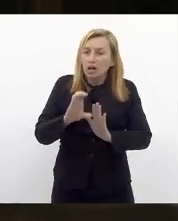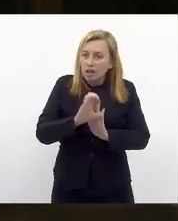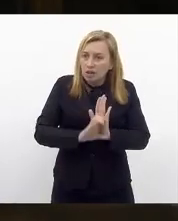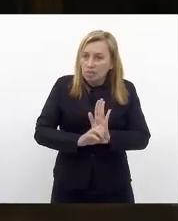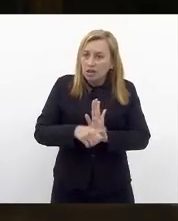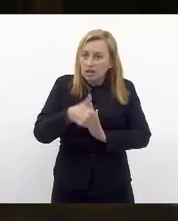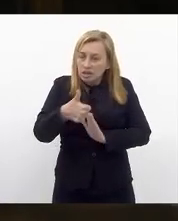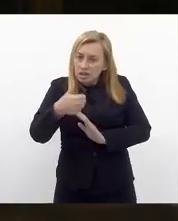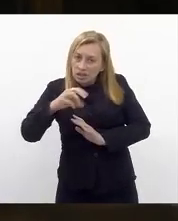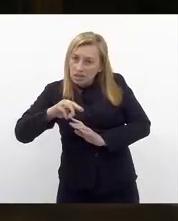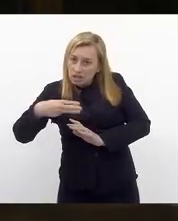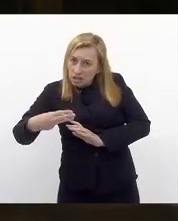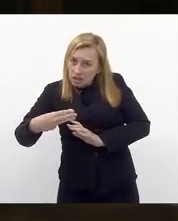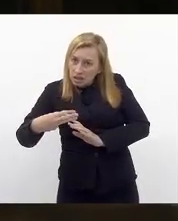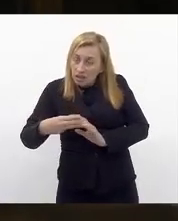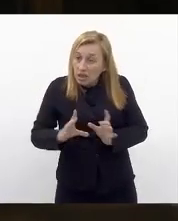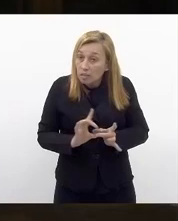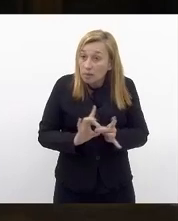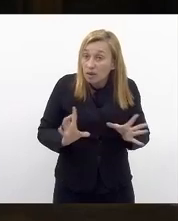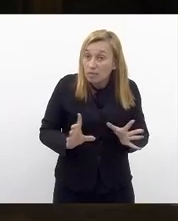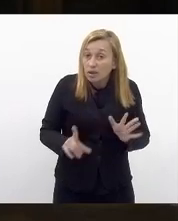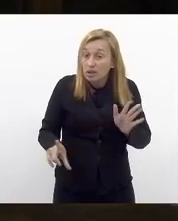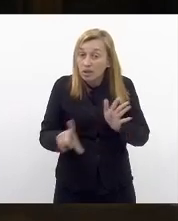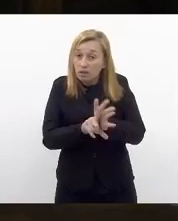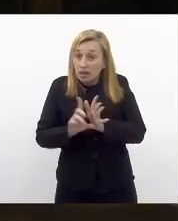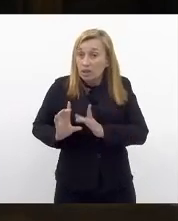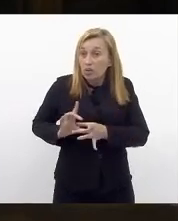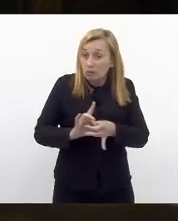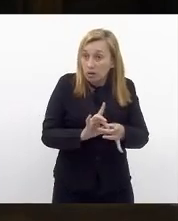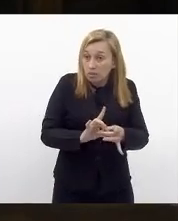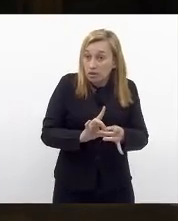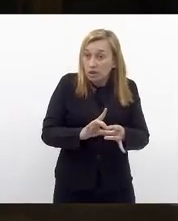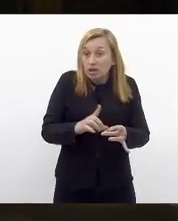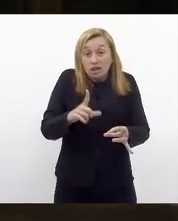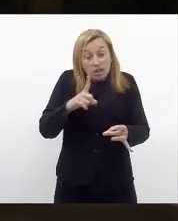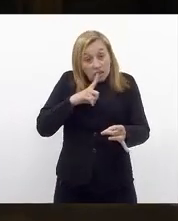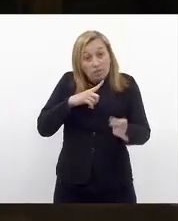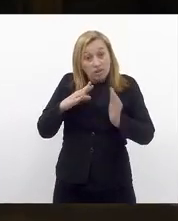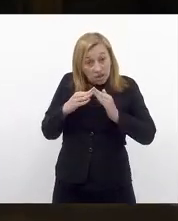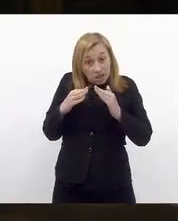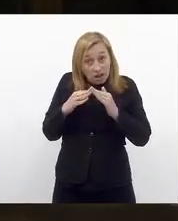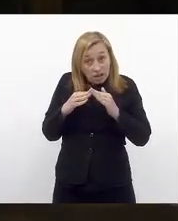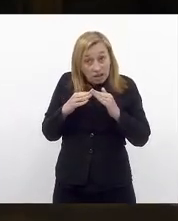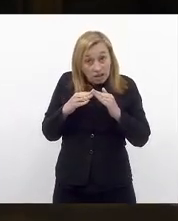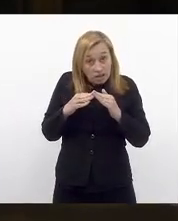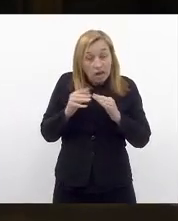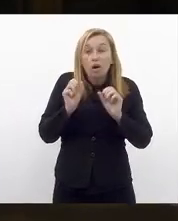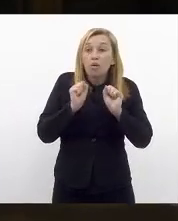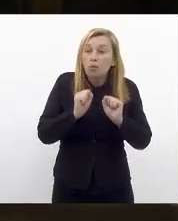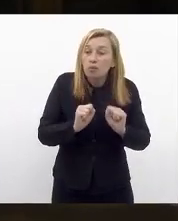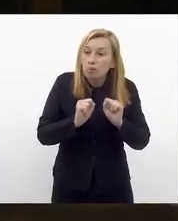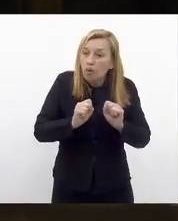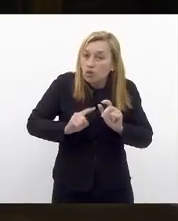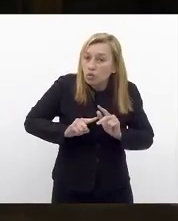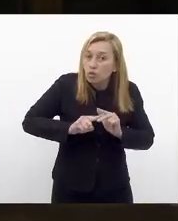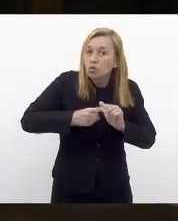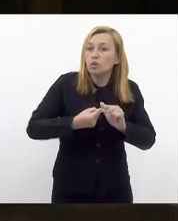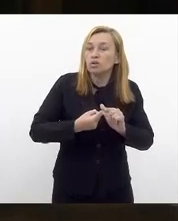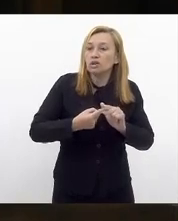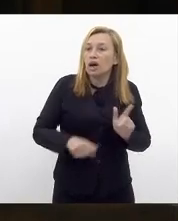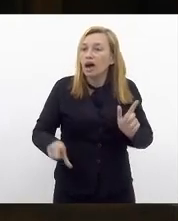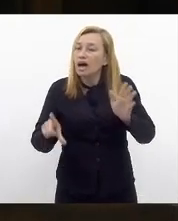condicionar o 103 permite que uma lei complementar que a gente tem na casa pode regulamentar